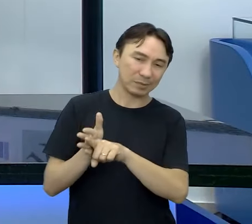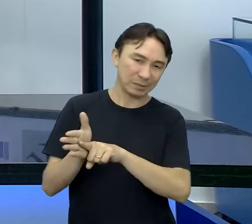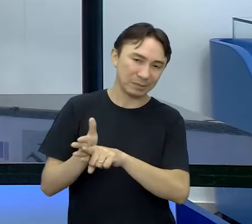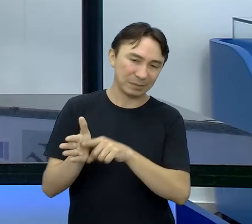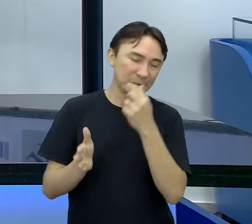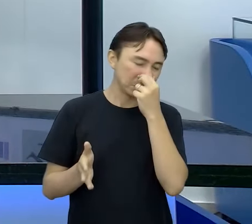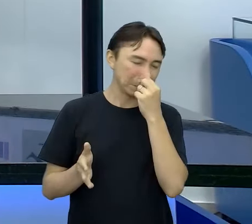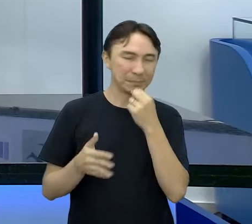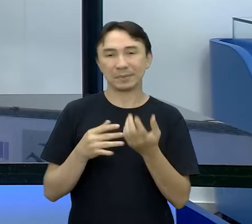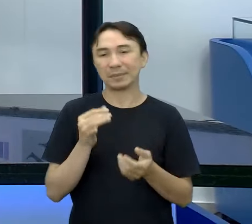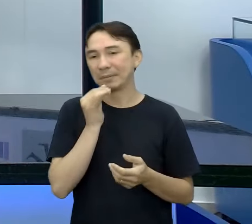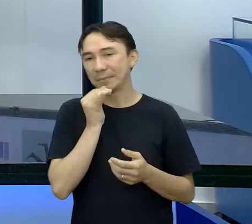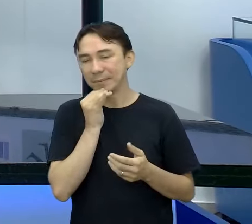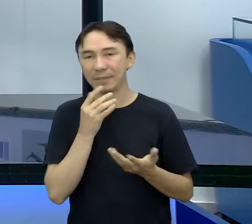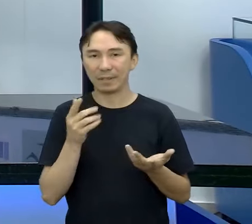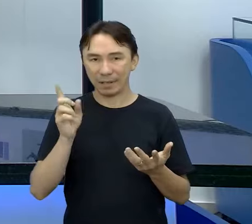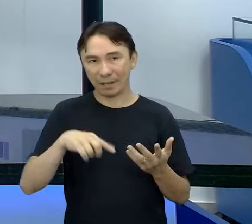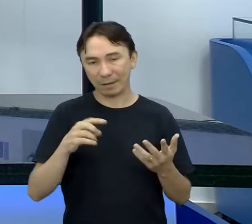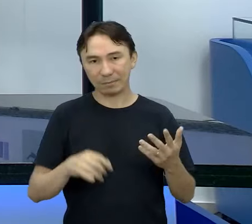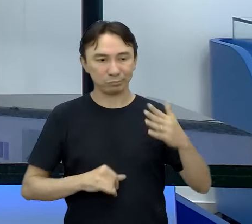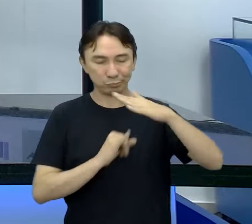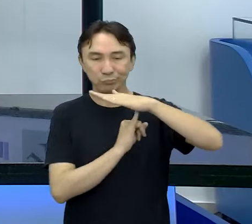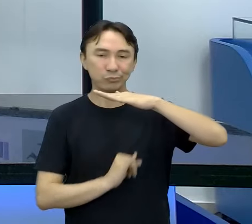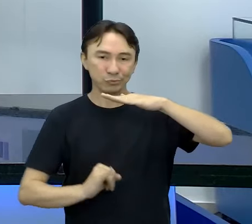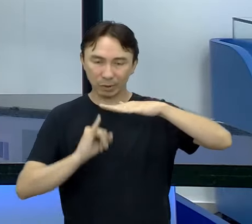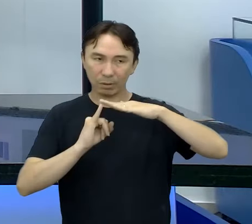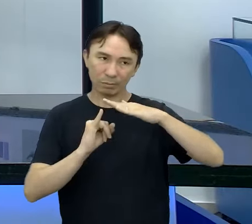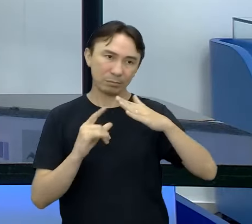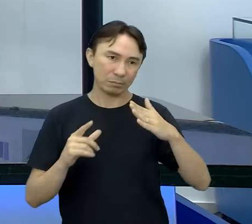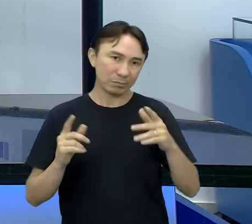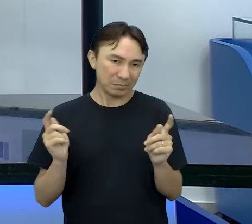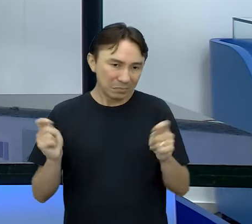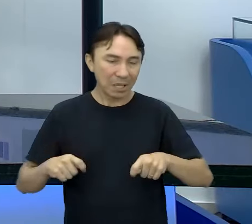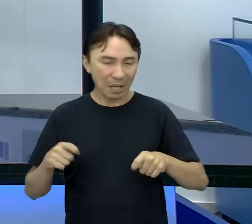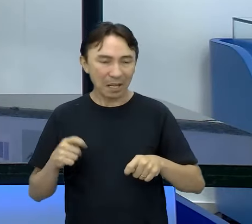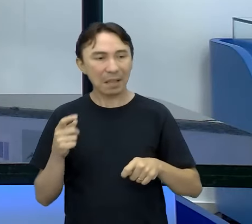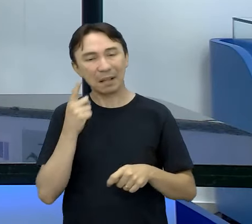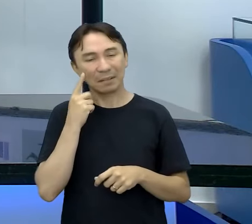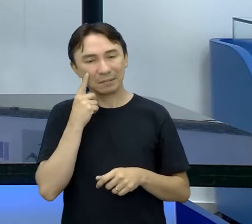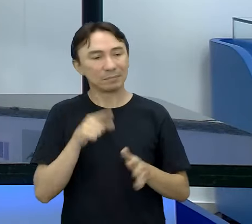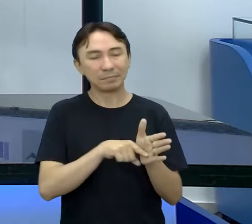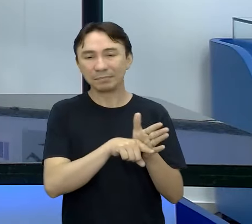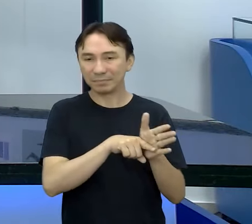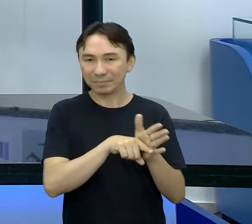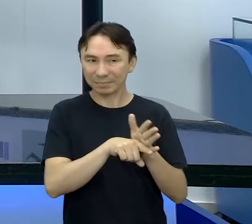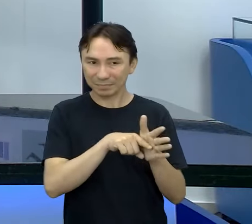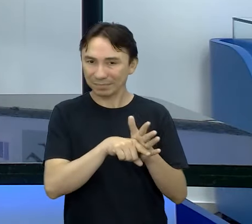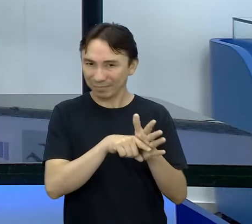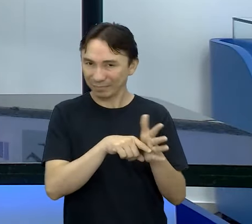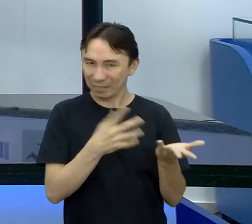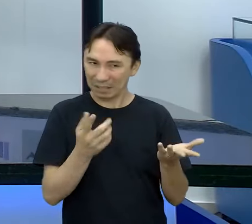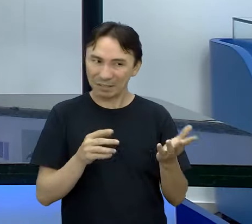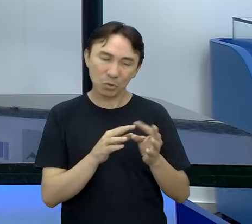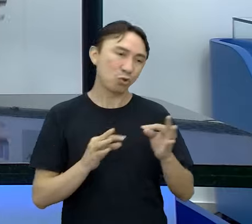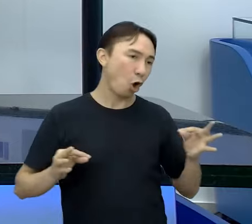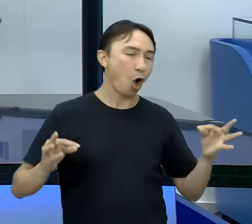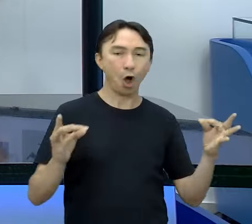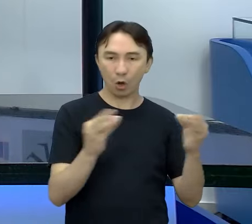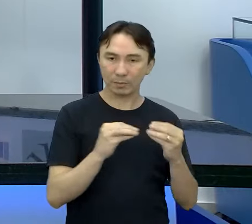fazer uma pesquisa censitária, tá? Tem o censo. Porém, normalmente, as pesquisas são feitas com amostras, com